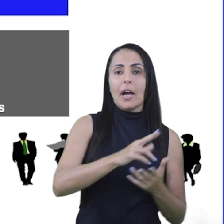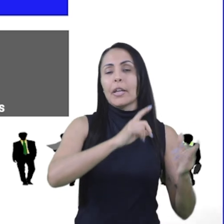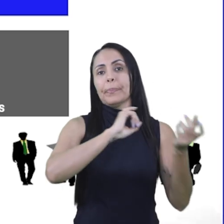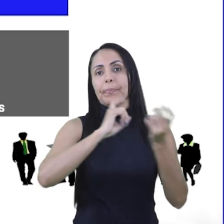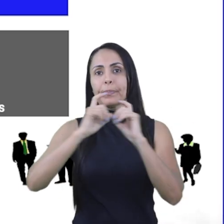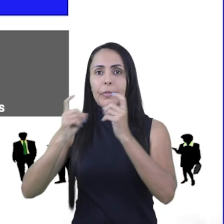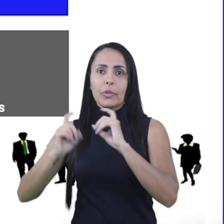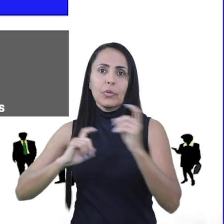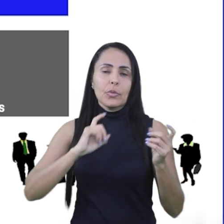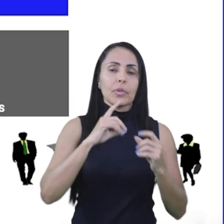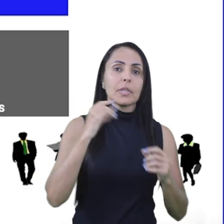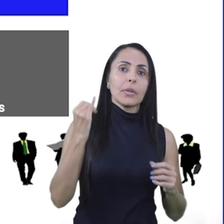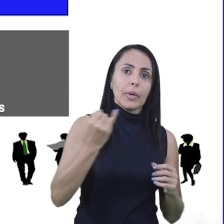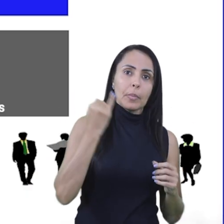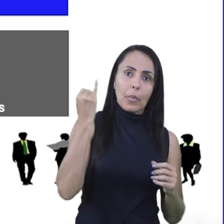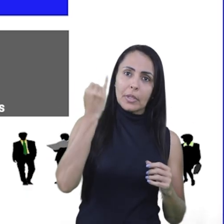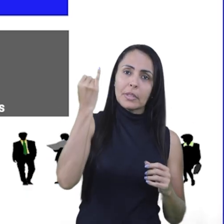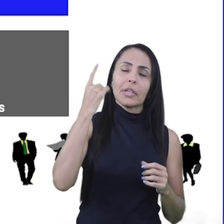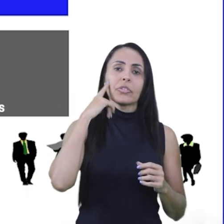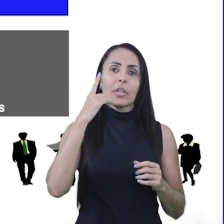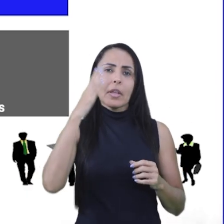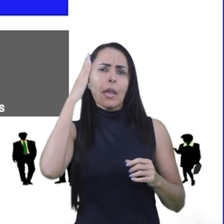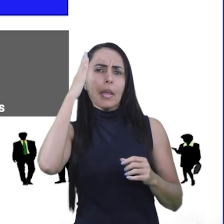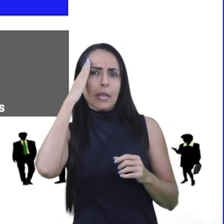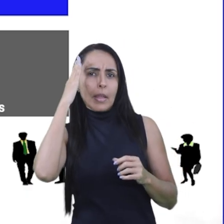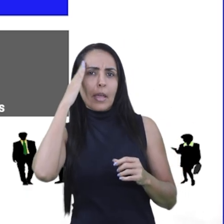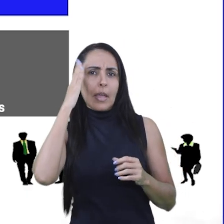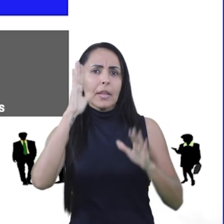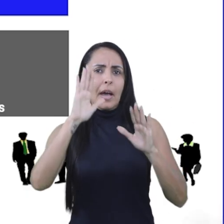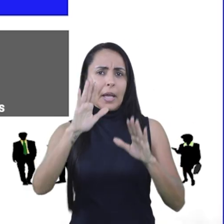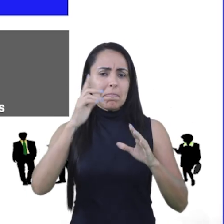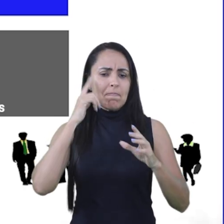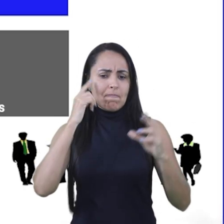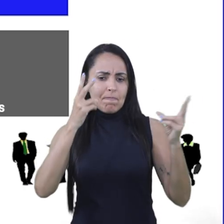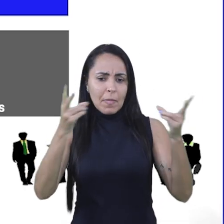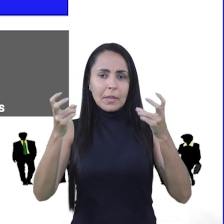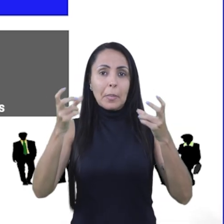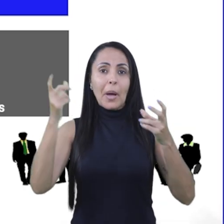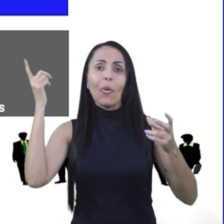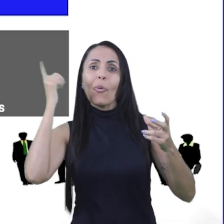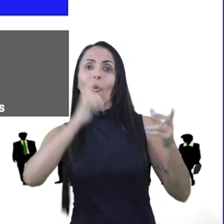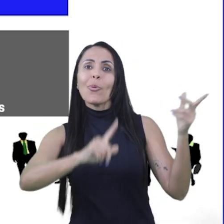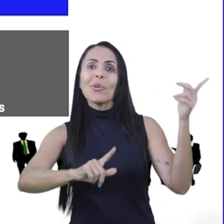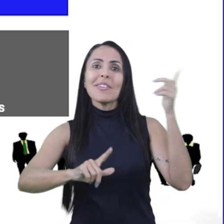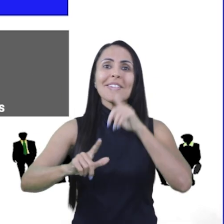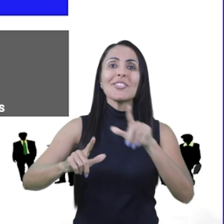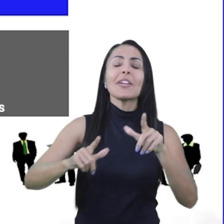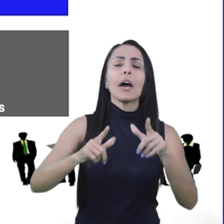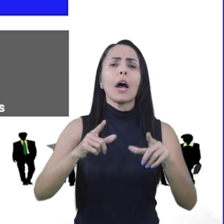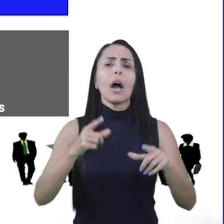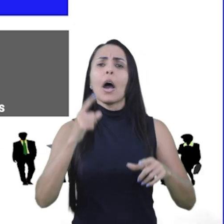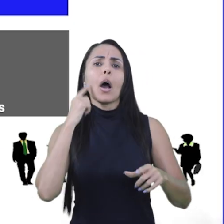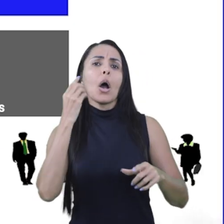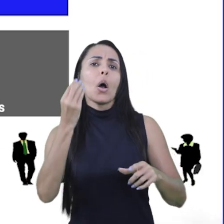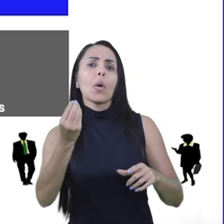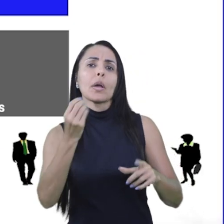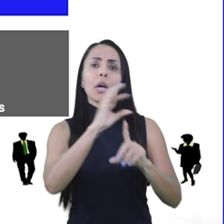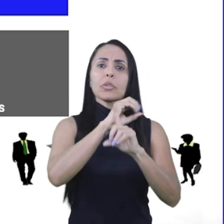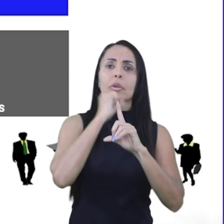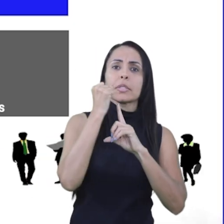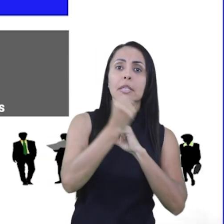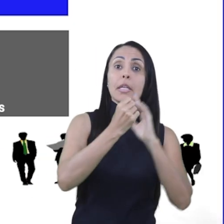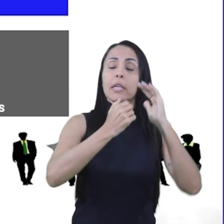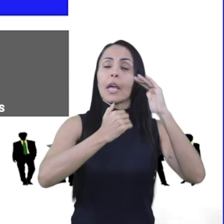é muito importante que a gente entenda as nossas conquistas, que a gente perceba o quanto a sociedade